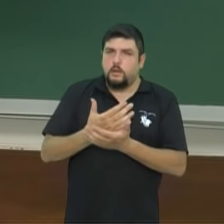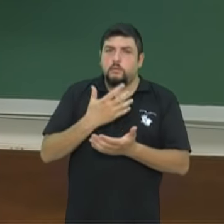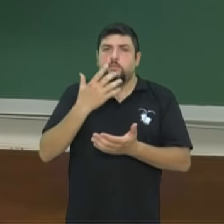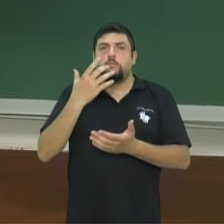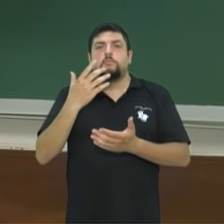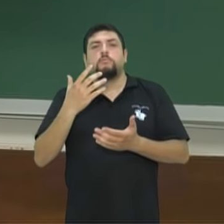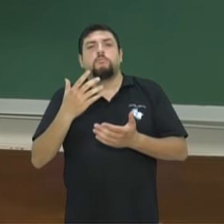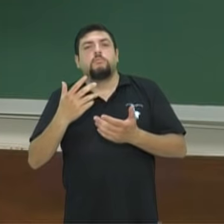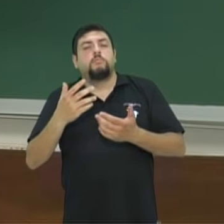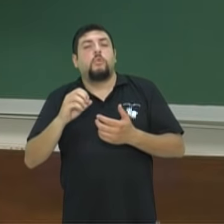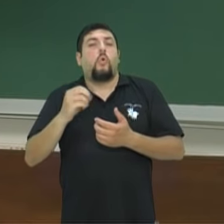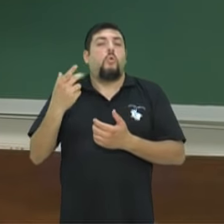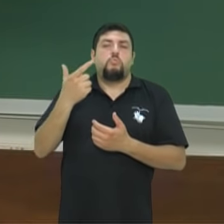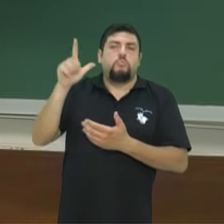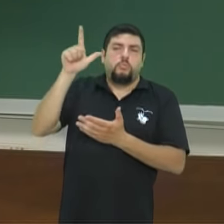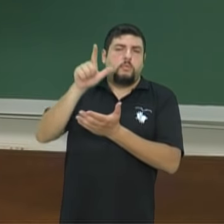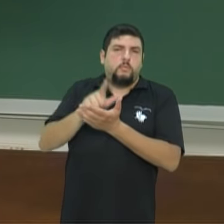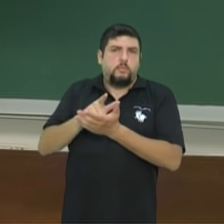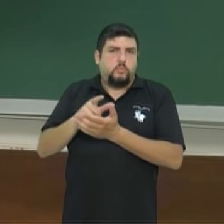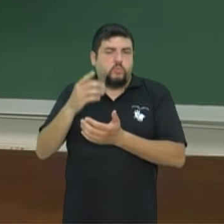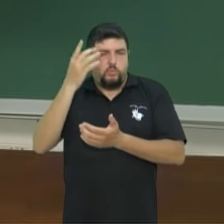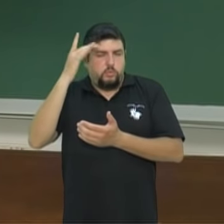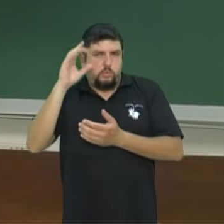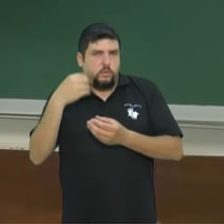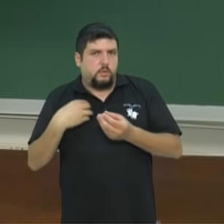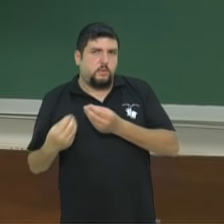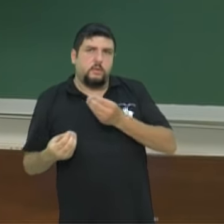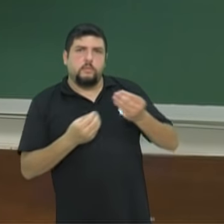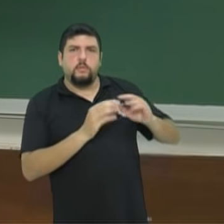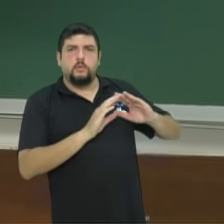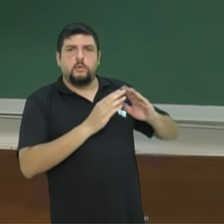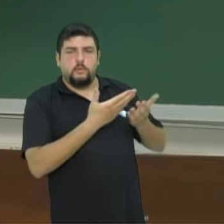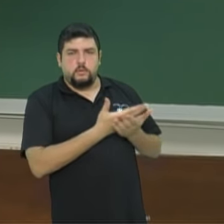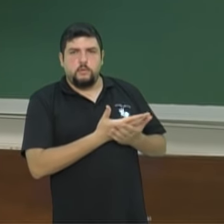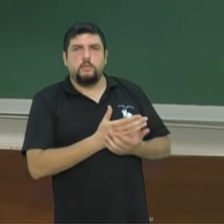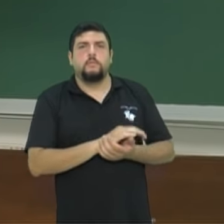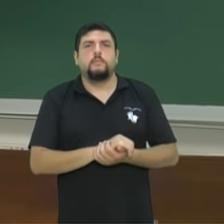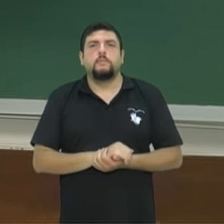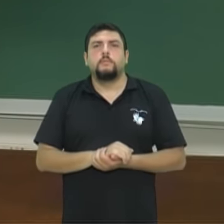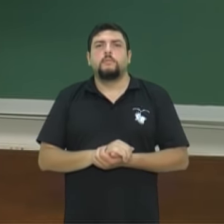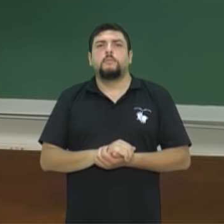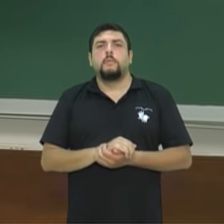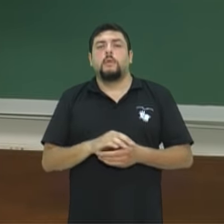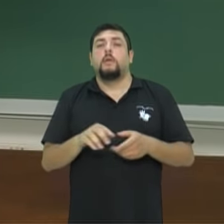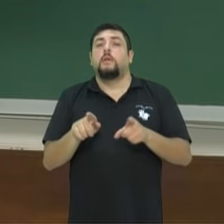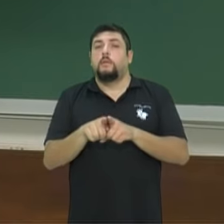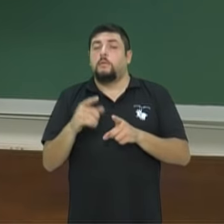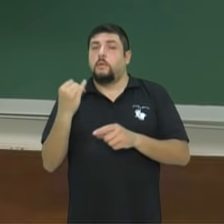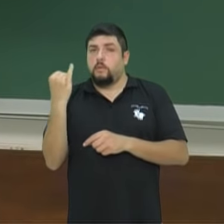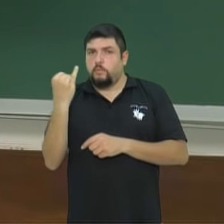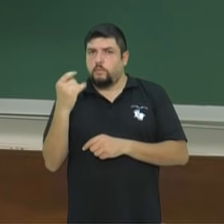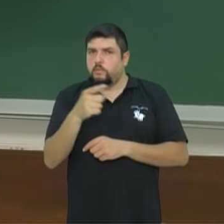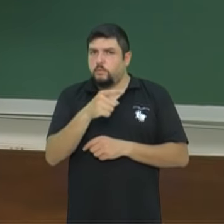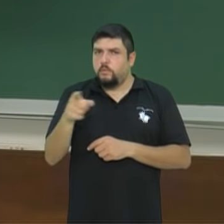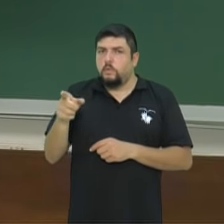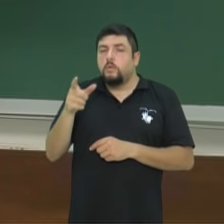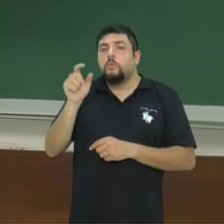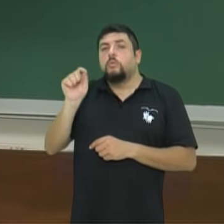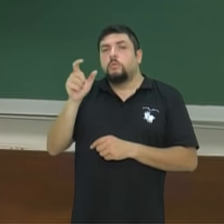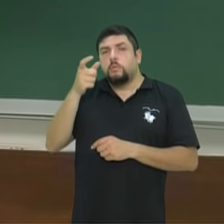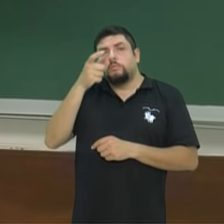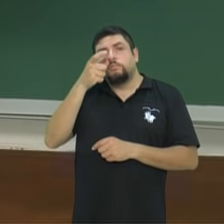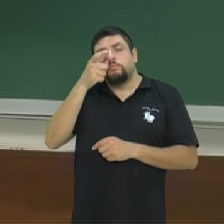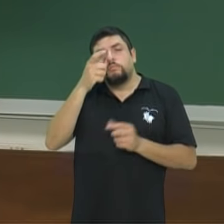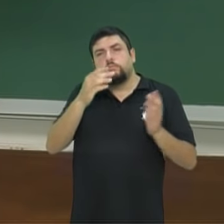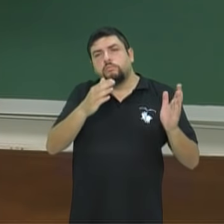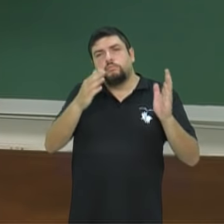estão anotando para depois apresentar na escola, que estão fazendo esses exercícios, né? É bem importante vocês tentarem acompanhar, tentar dar conta